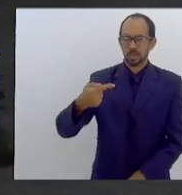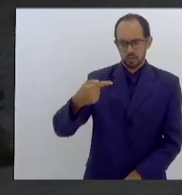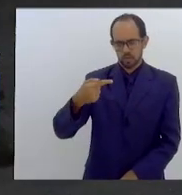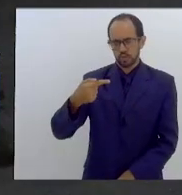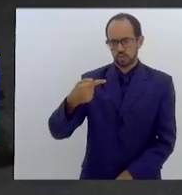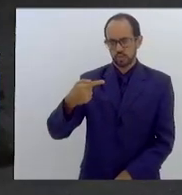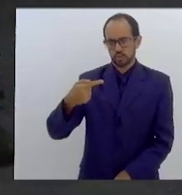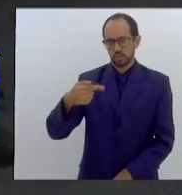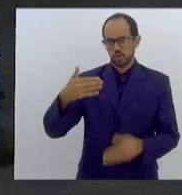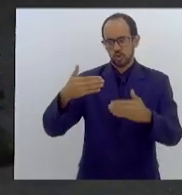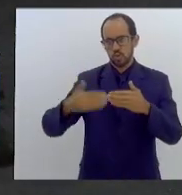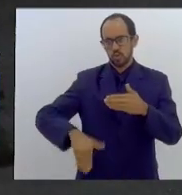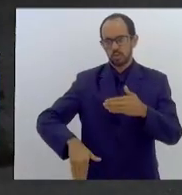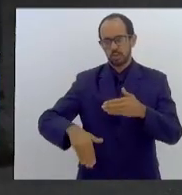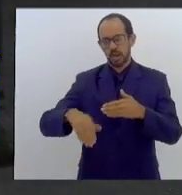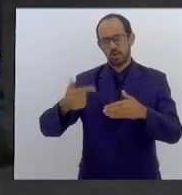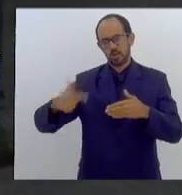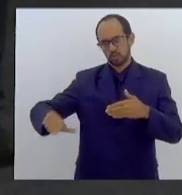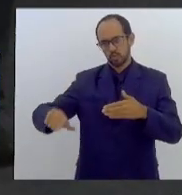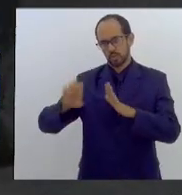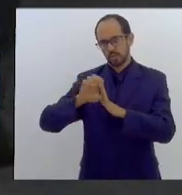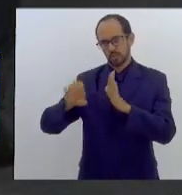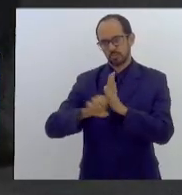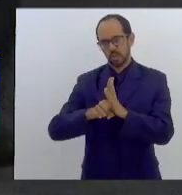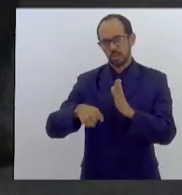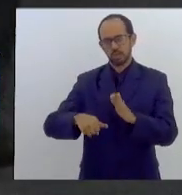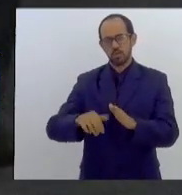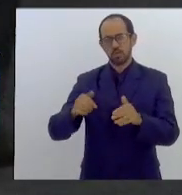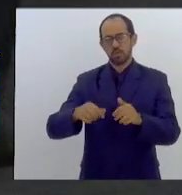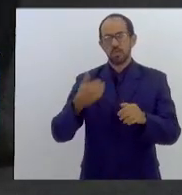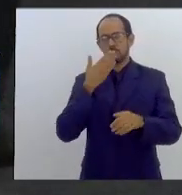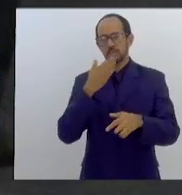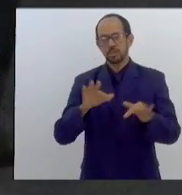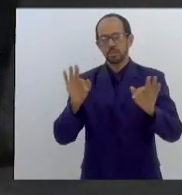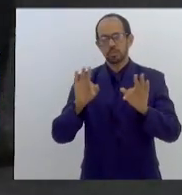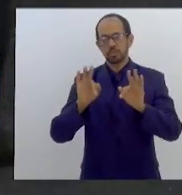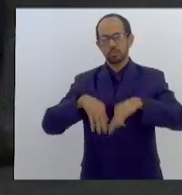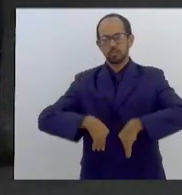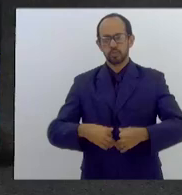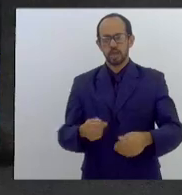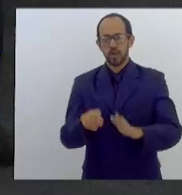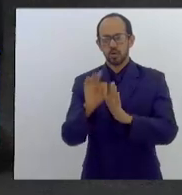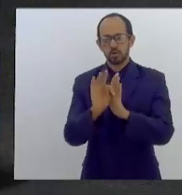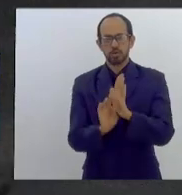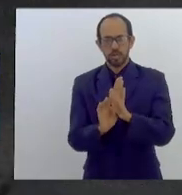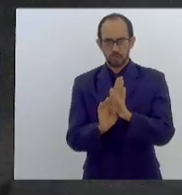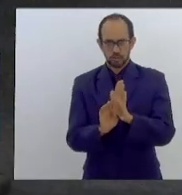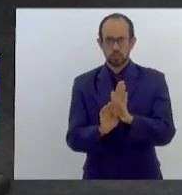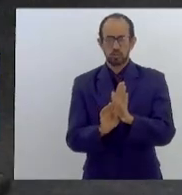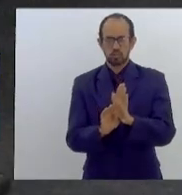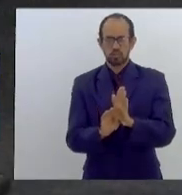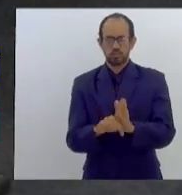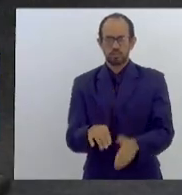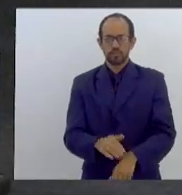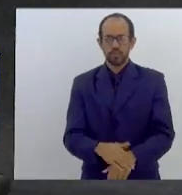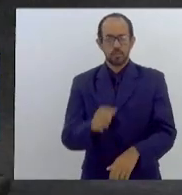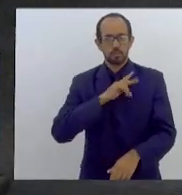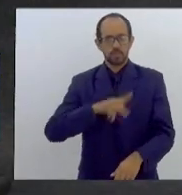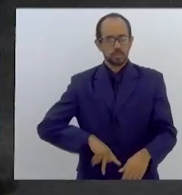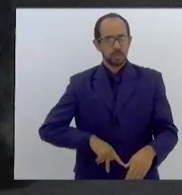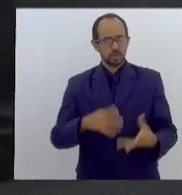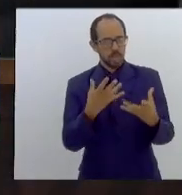7, contrário às demais emendas, concluindo por substitutivo e pedindo a Vossa Excelência forma final de redação. Que a presidência defere,